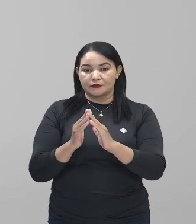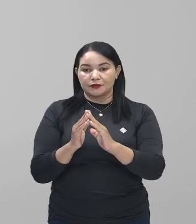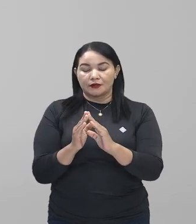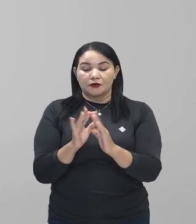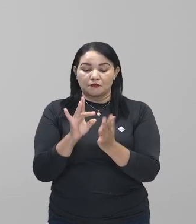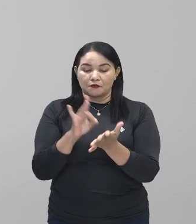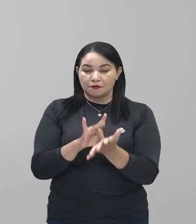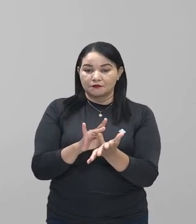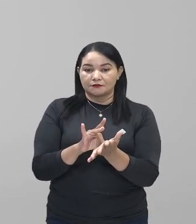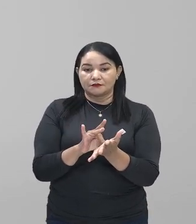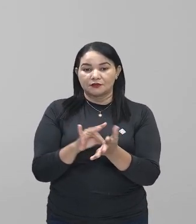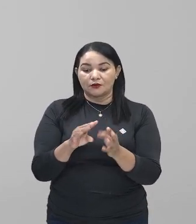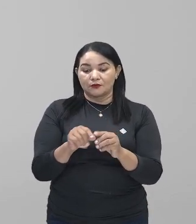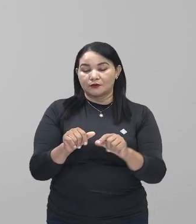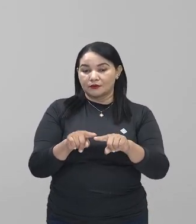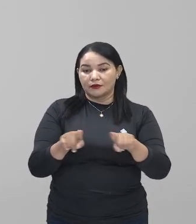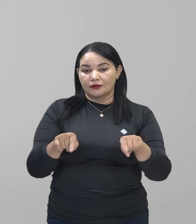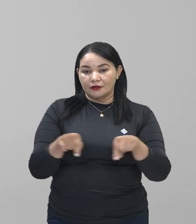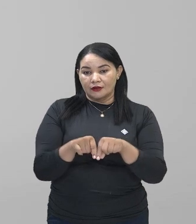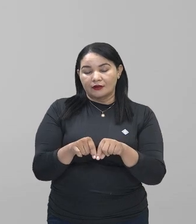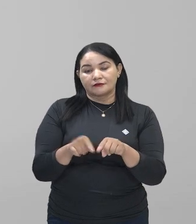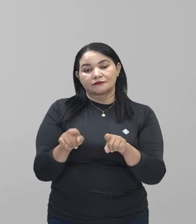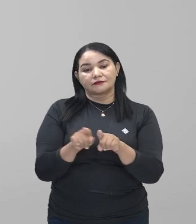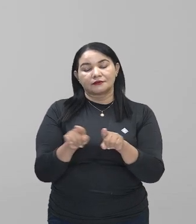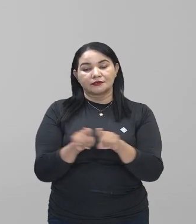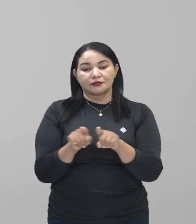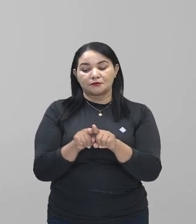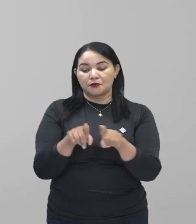seu terreno, a sua plantação.